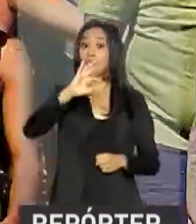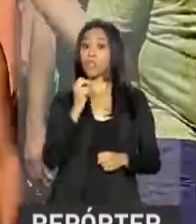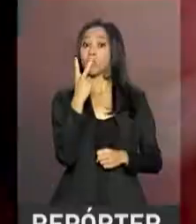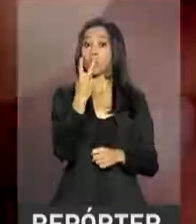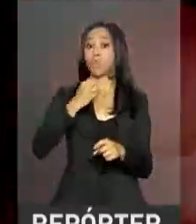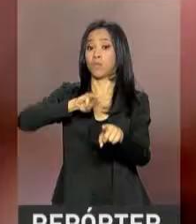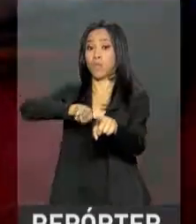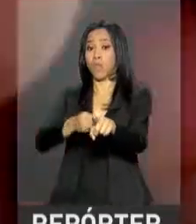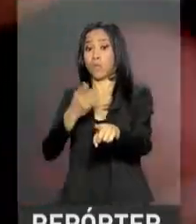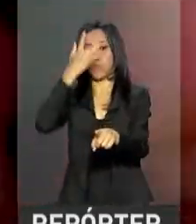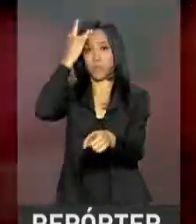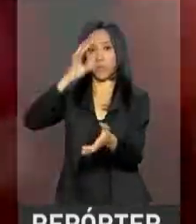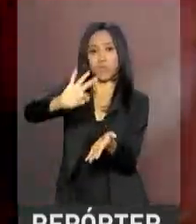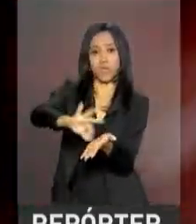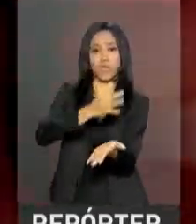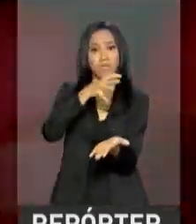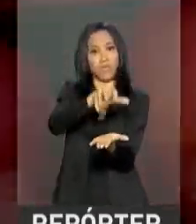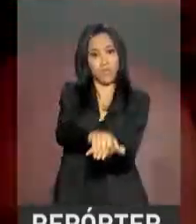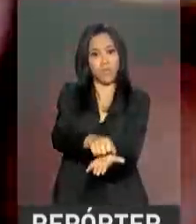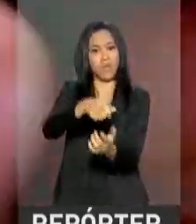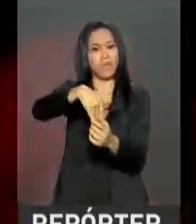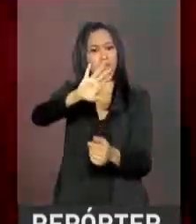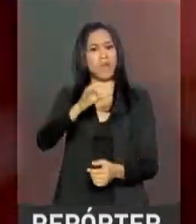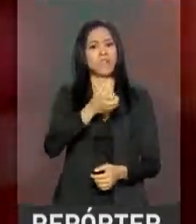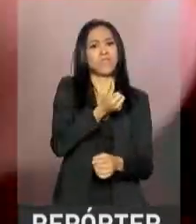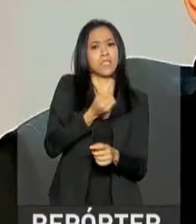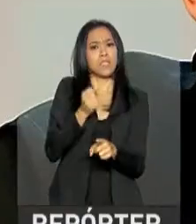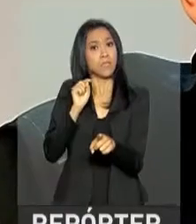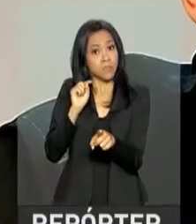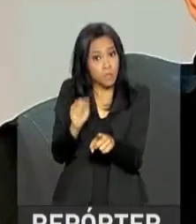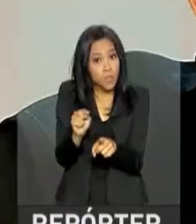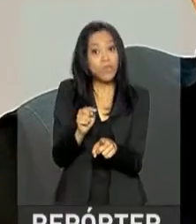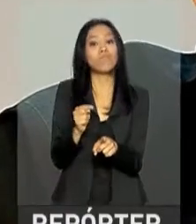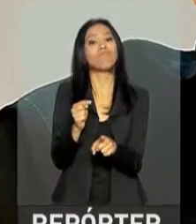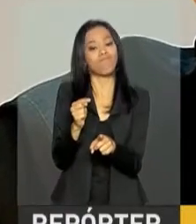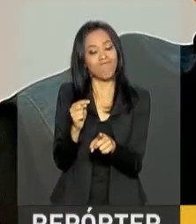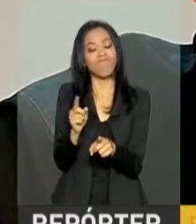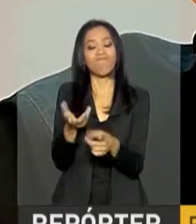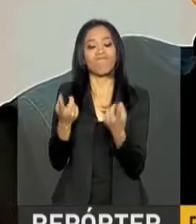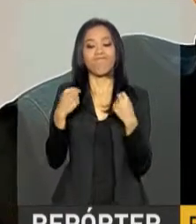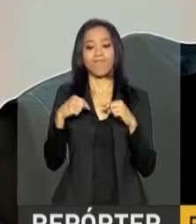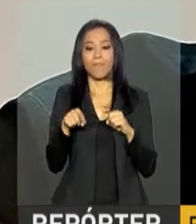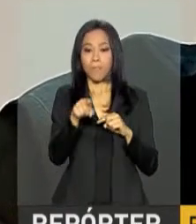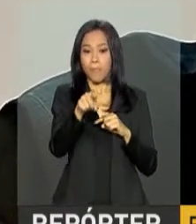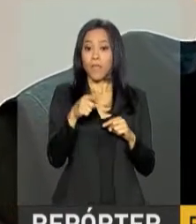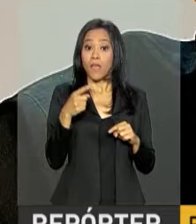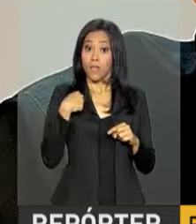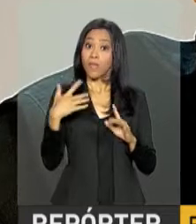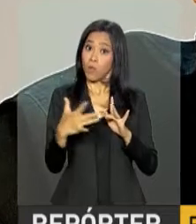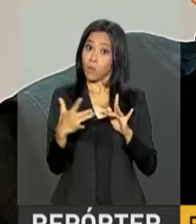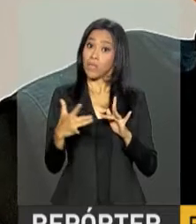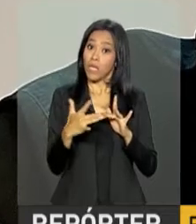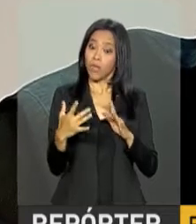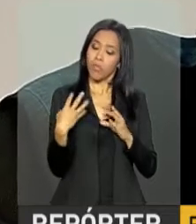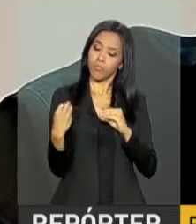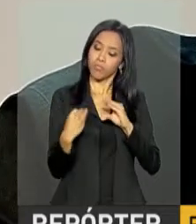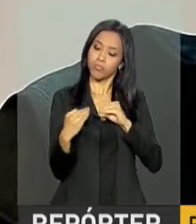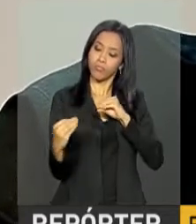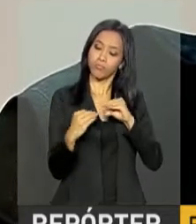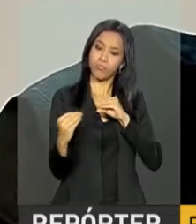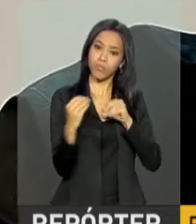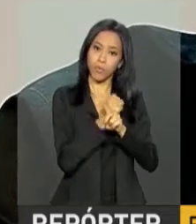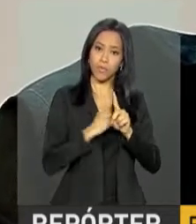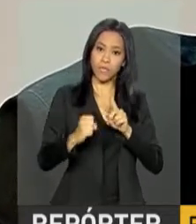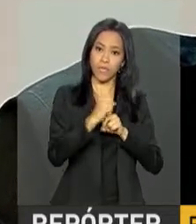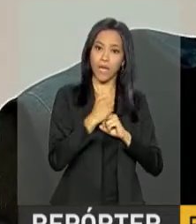e quase 600 mil investimentos ativos a gente tem melhorado muito unificação com a sociedade brasileira como um todo a partir do momento